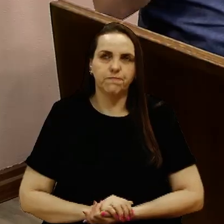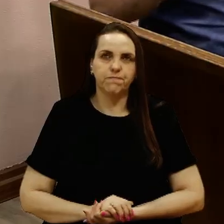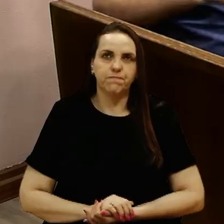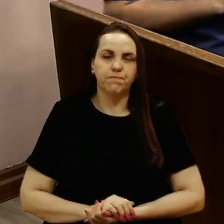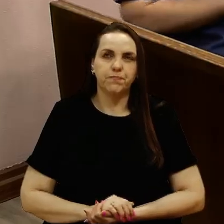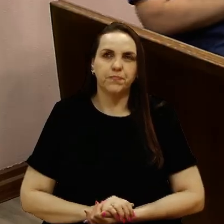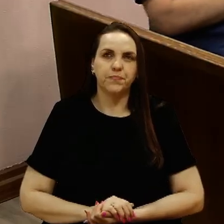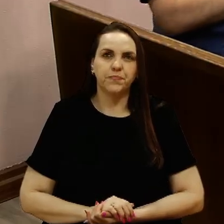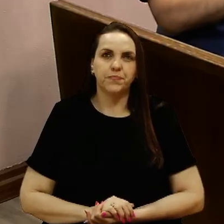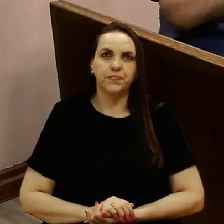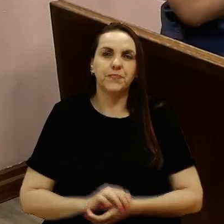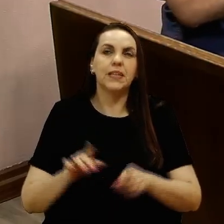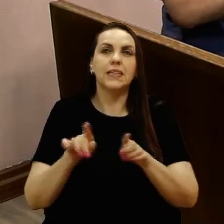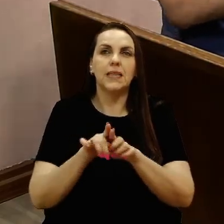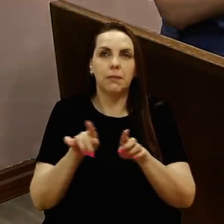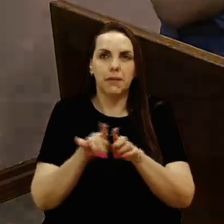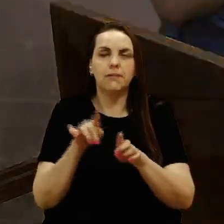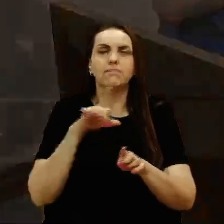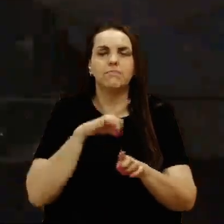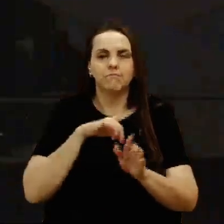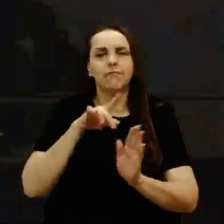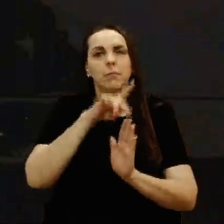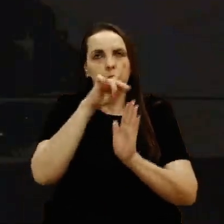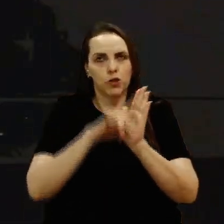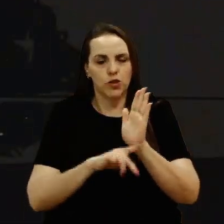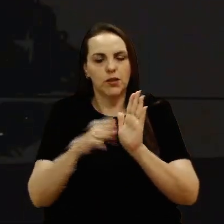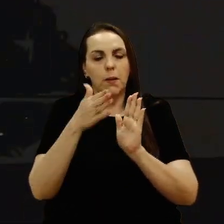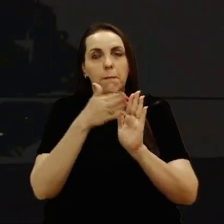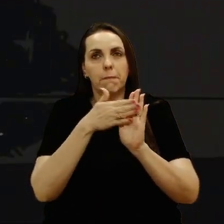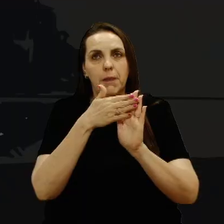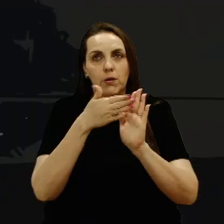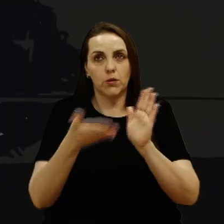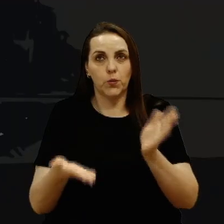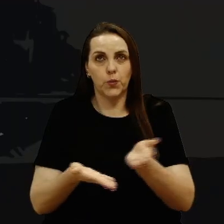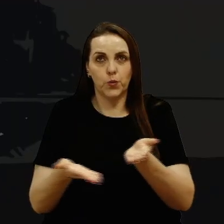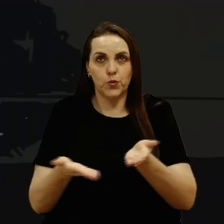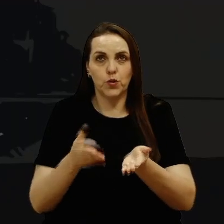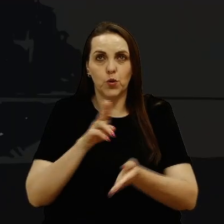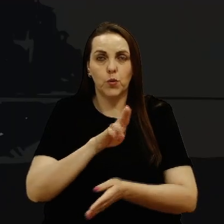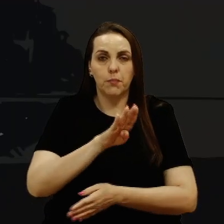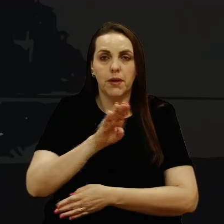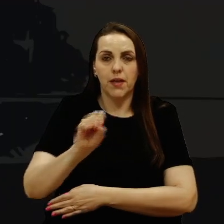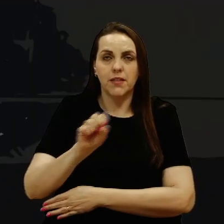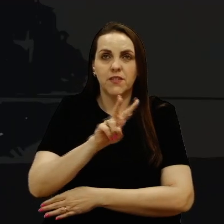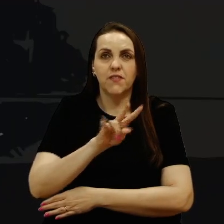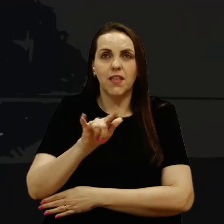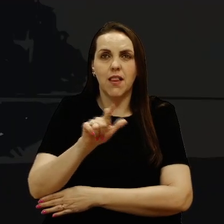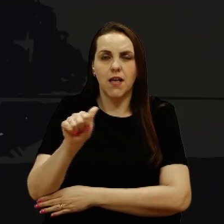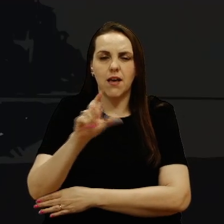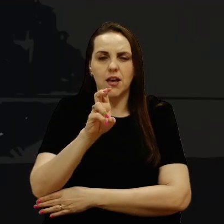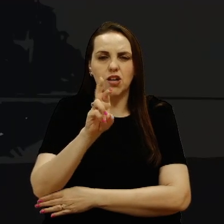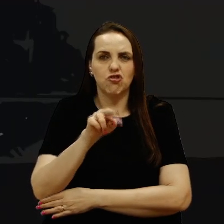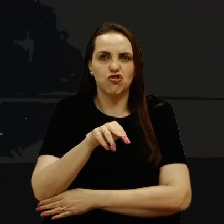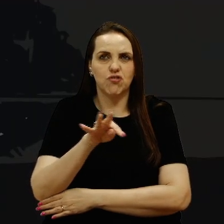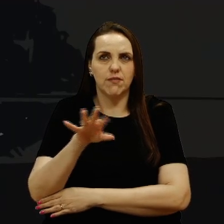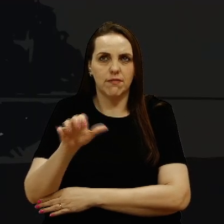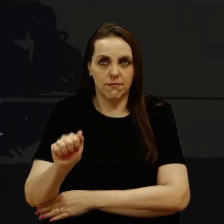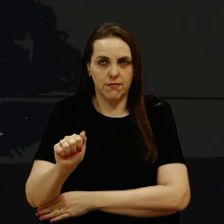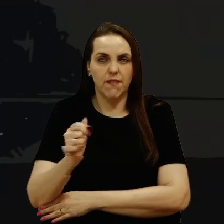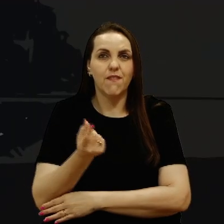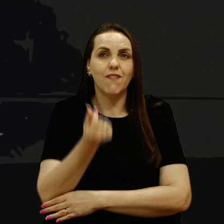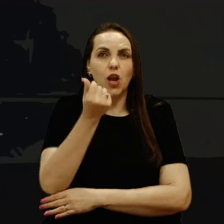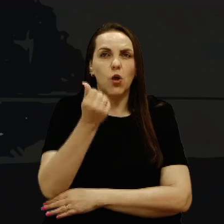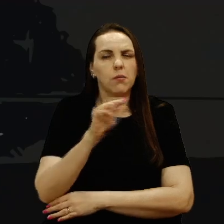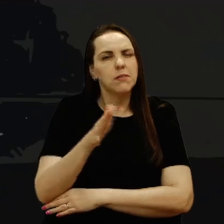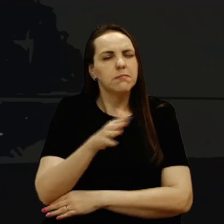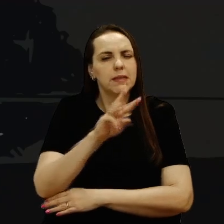Também nós temos um projeto que está na pauta de hoje, que é o UBS da Vila Cristina. O valor estimado em